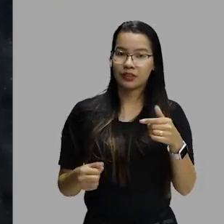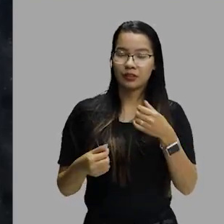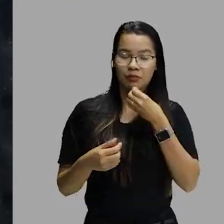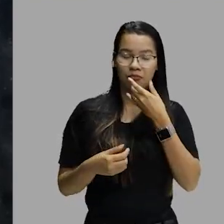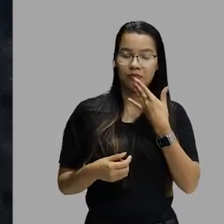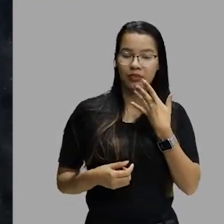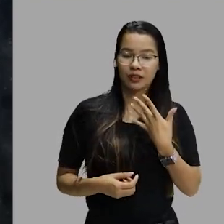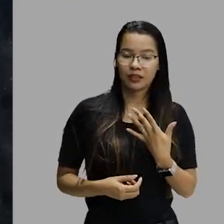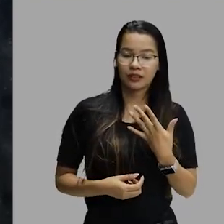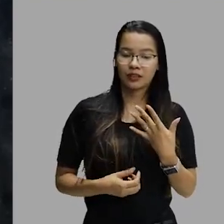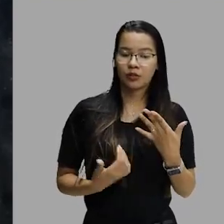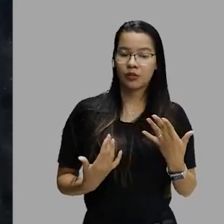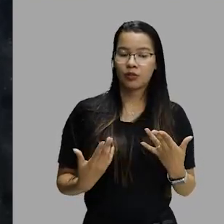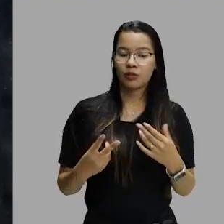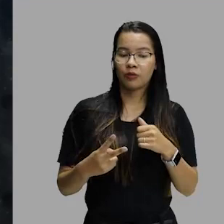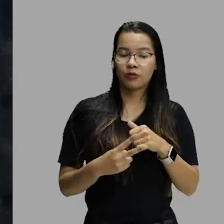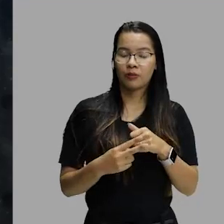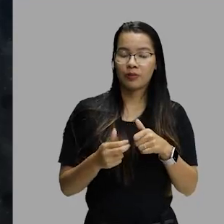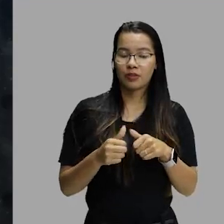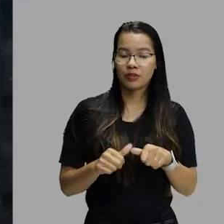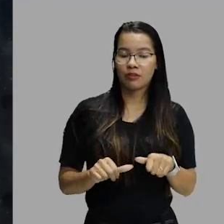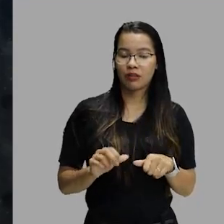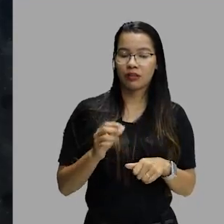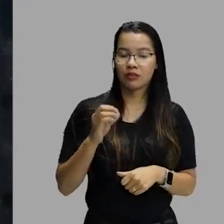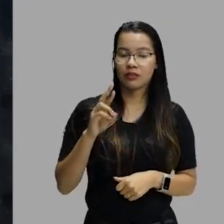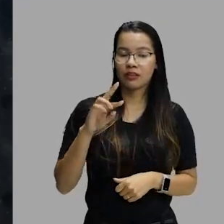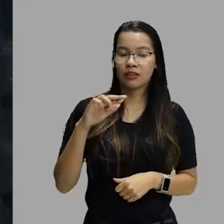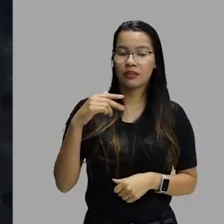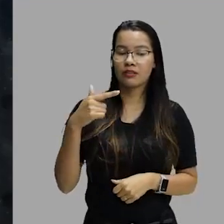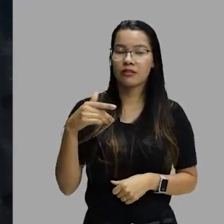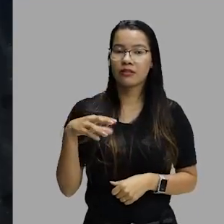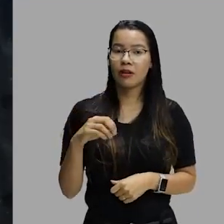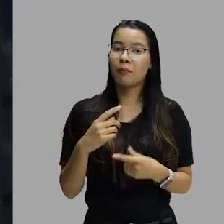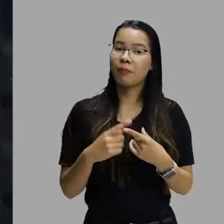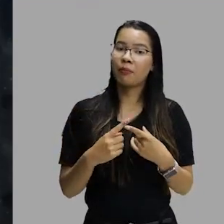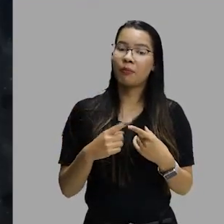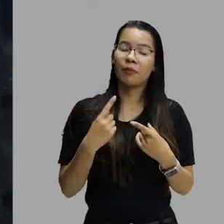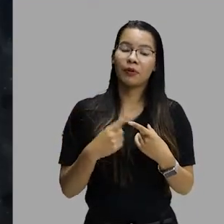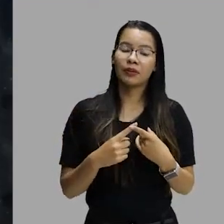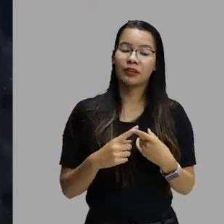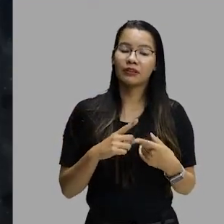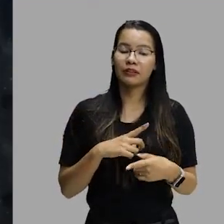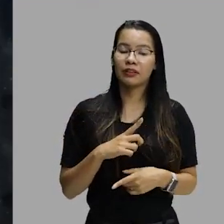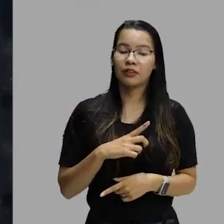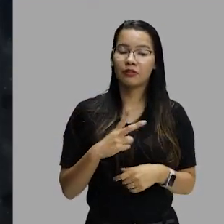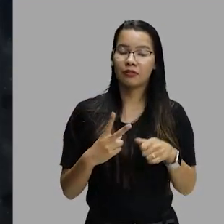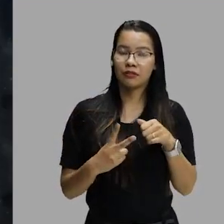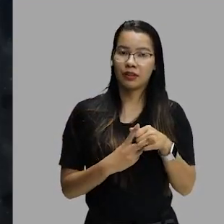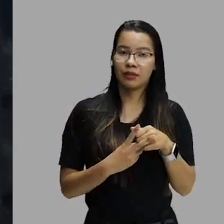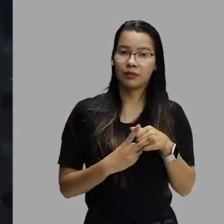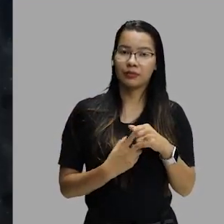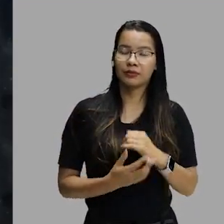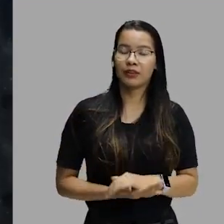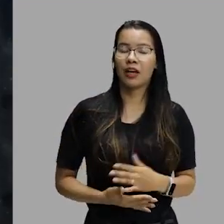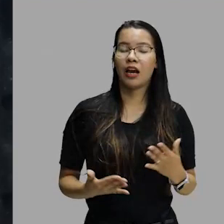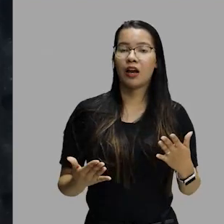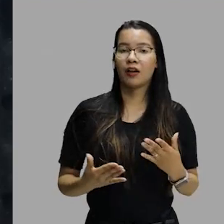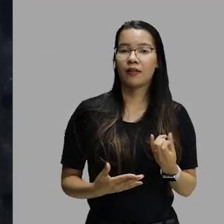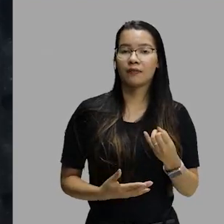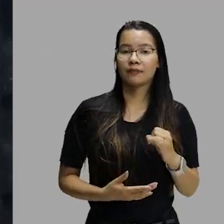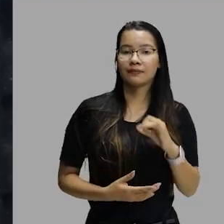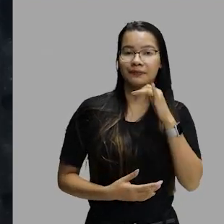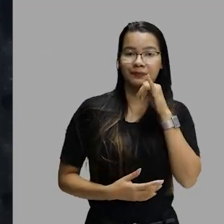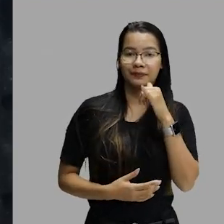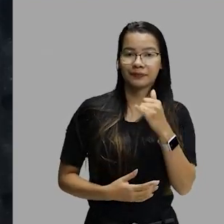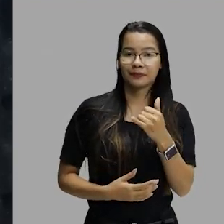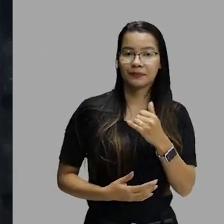estão bem? O verbo estar está na oração. Por que é oração? Porque tem um verbo. Agora, se eu disser